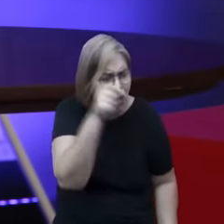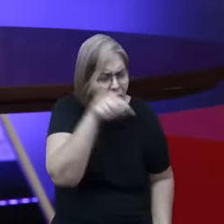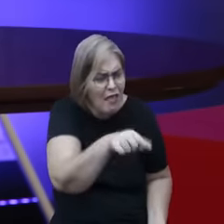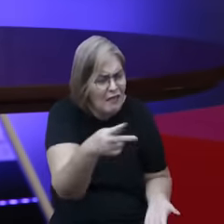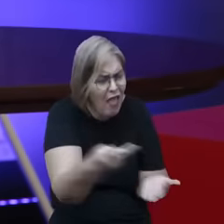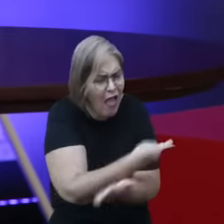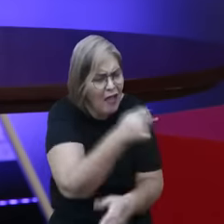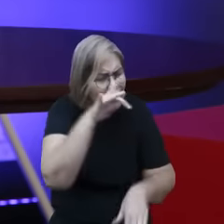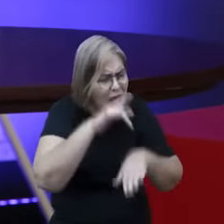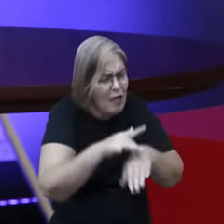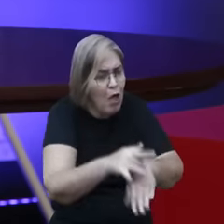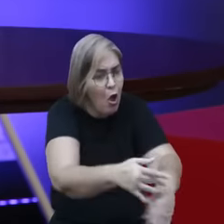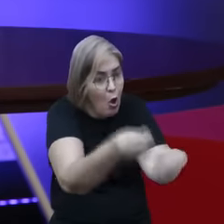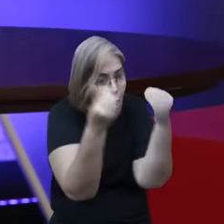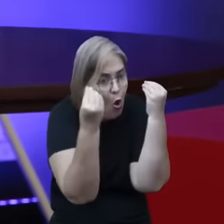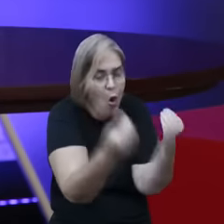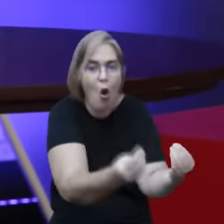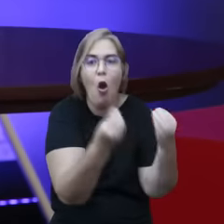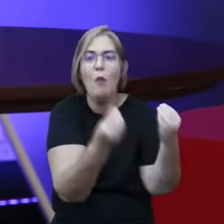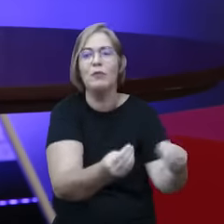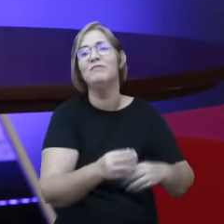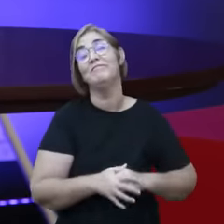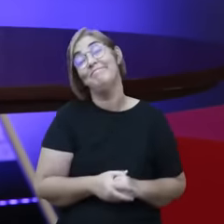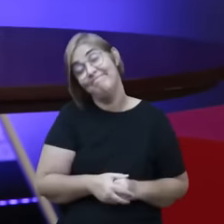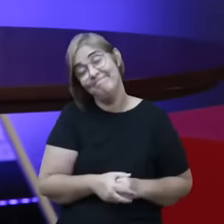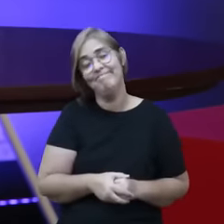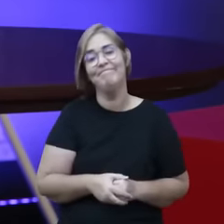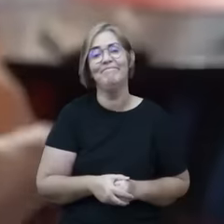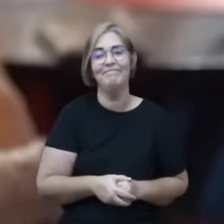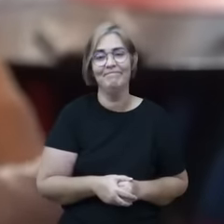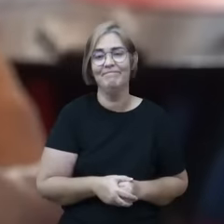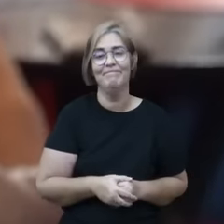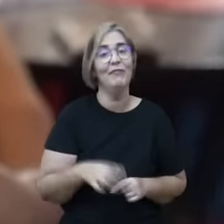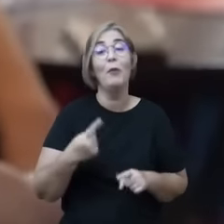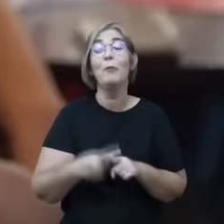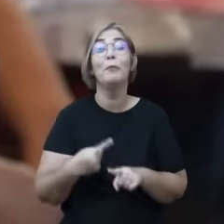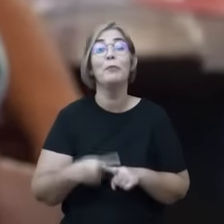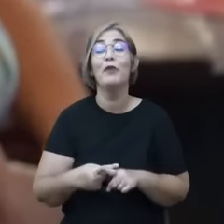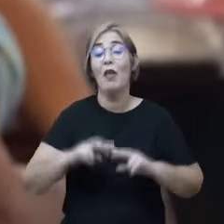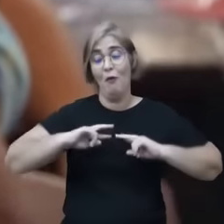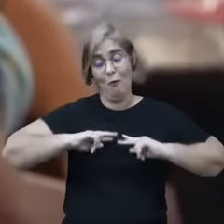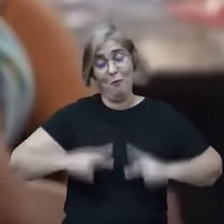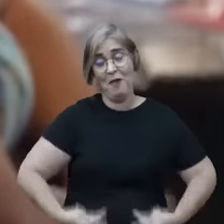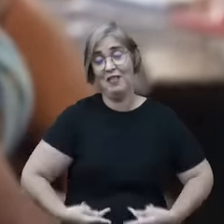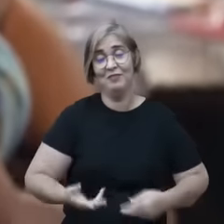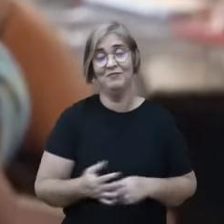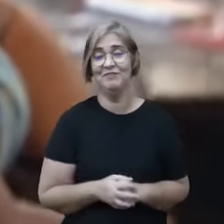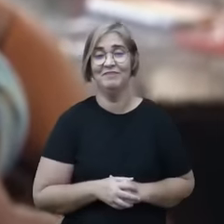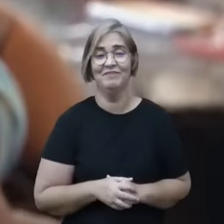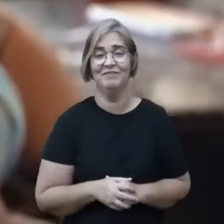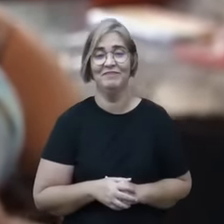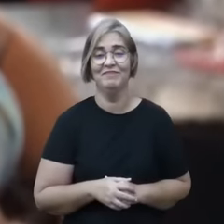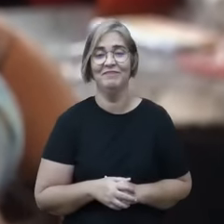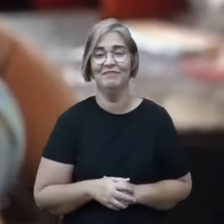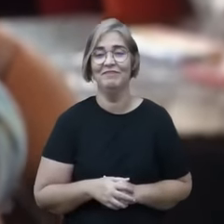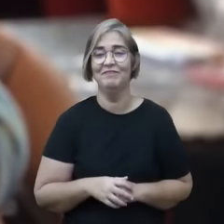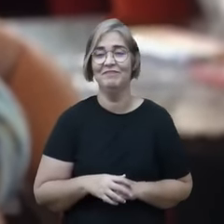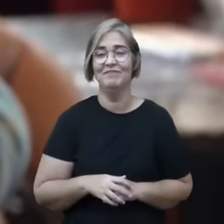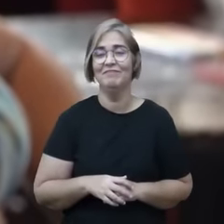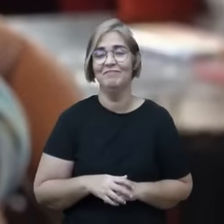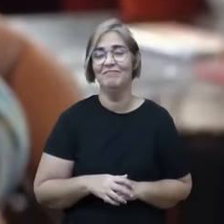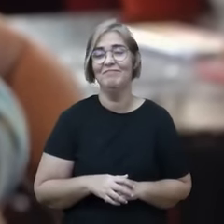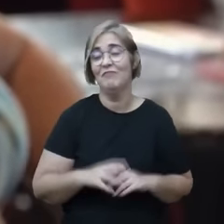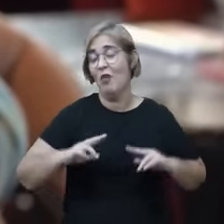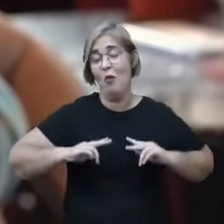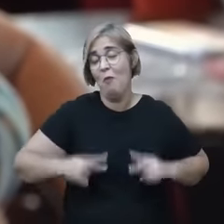o o jargão, não é, do Cami. Porque é um mecanismo precisamente da finitude